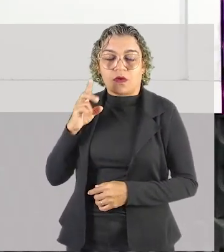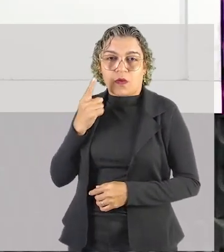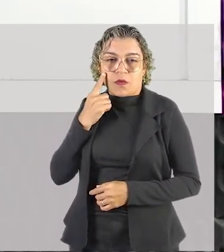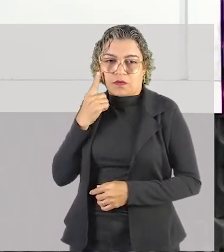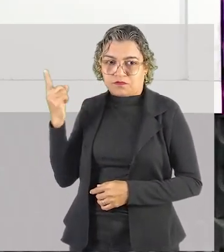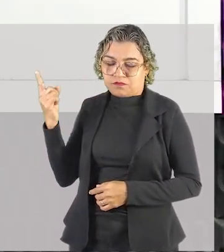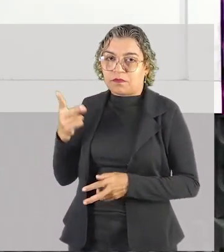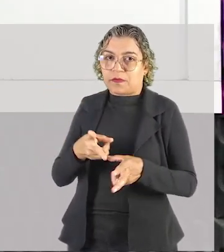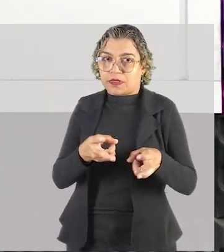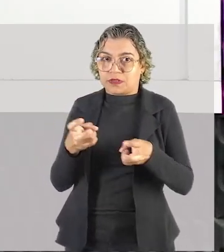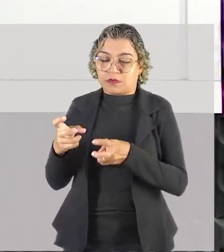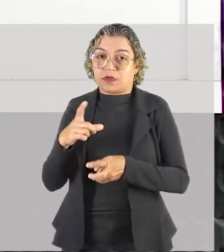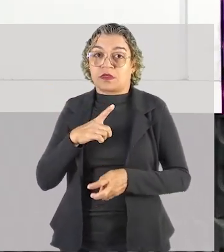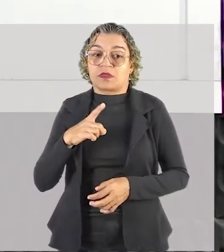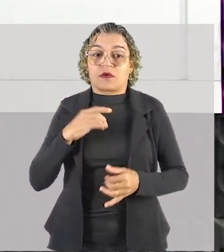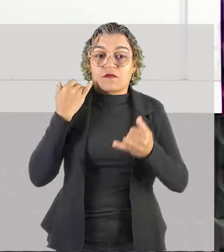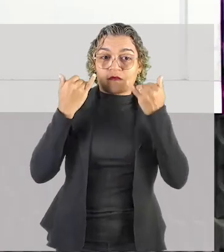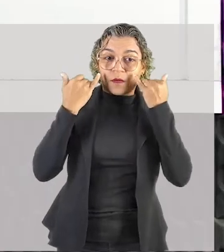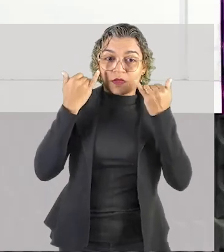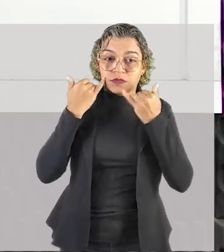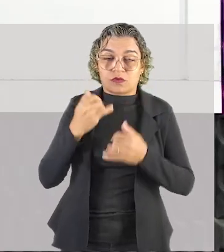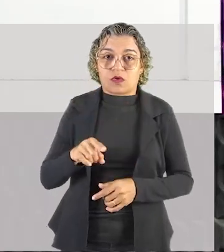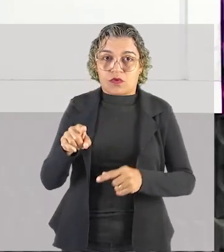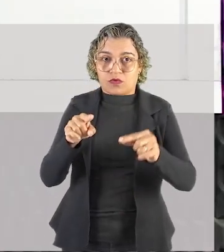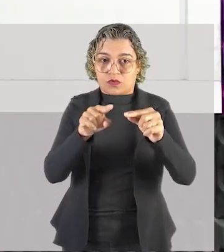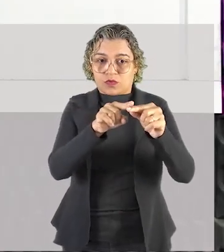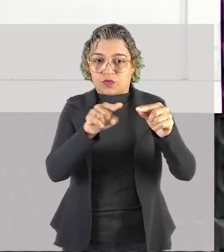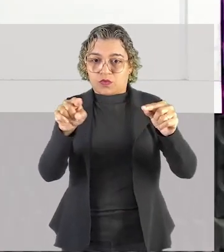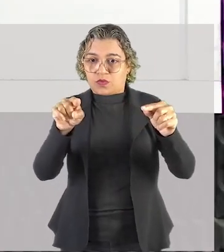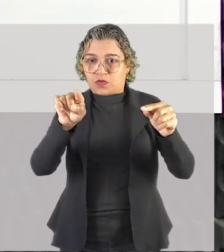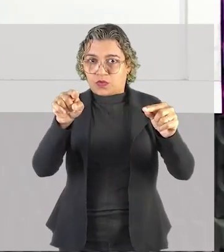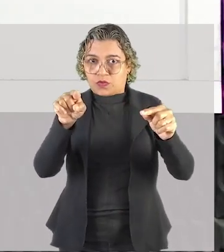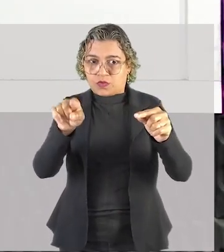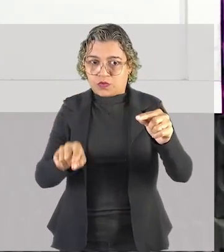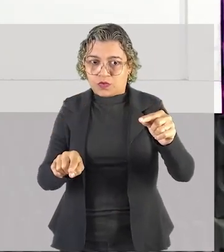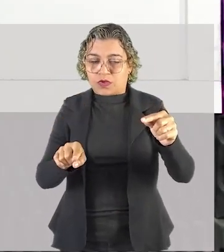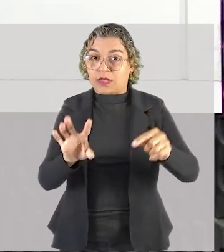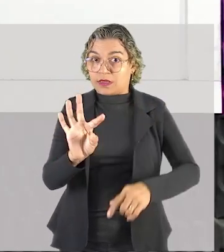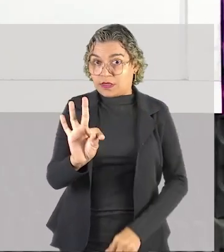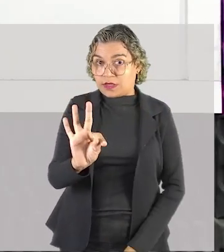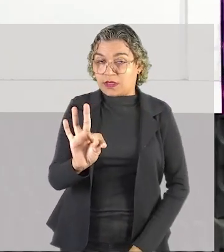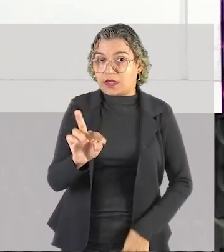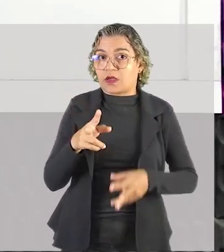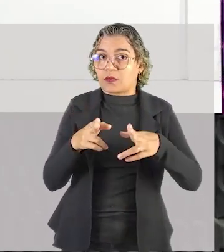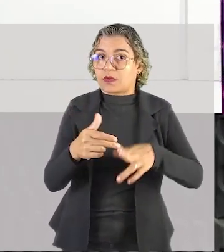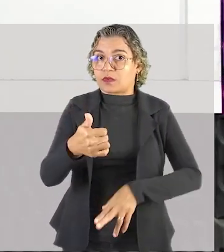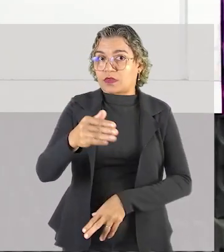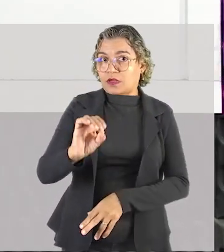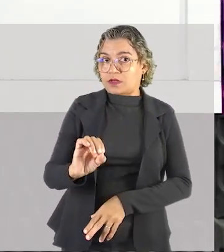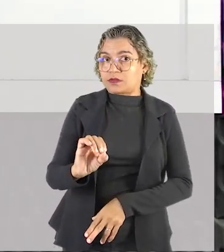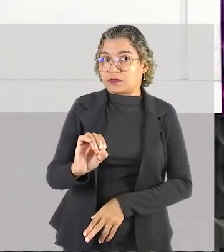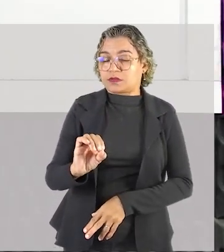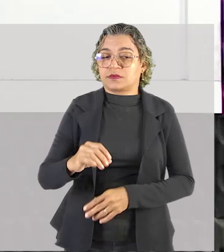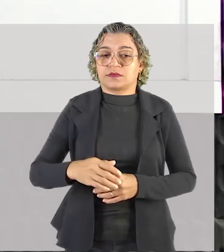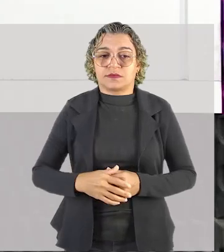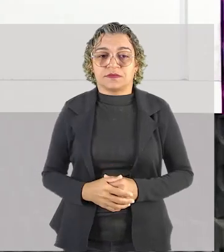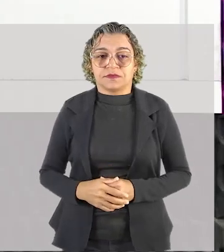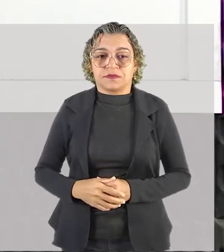que eu tenho informação aqui, ó, desse ponto aqui, ó, que quando T é igual a 10,